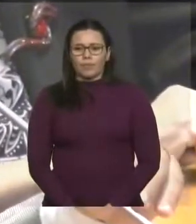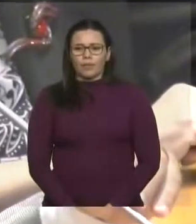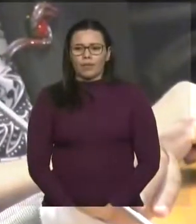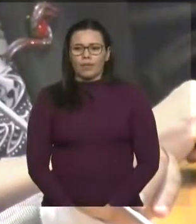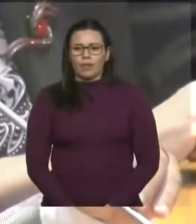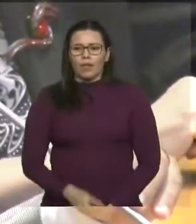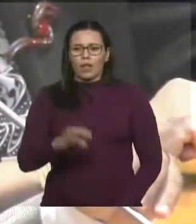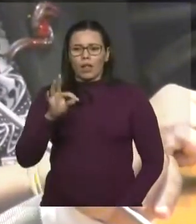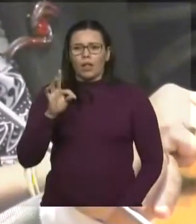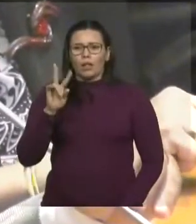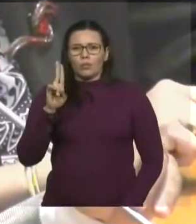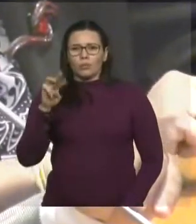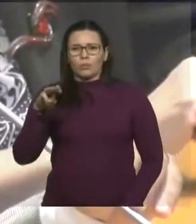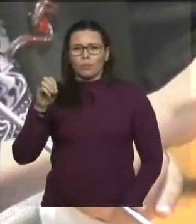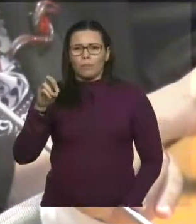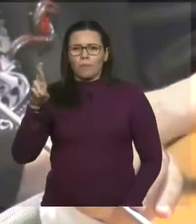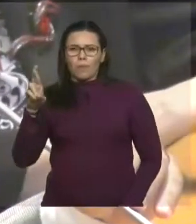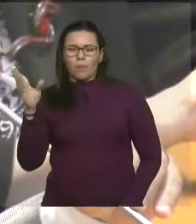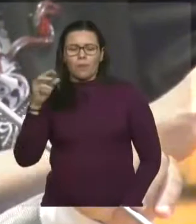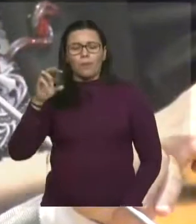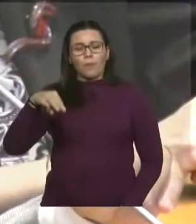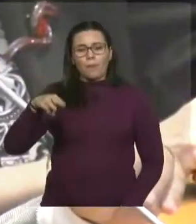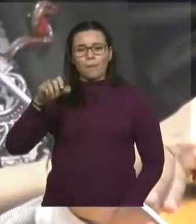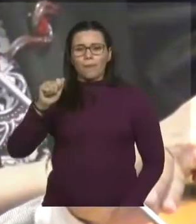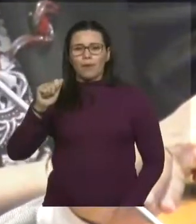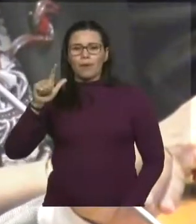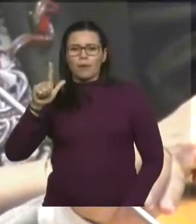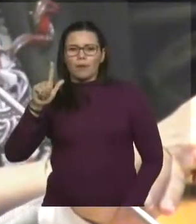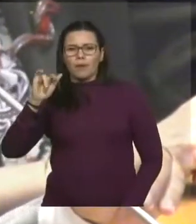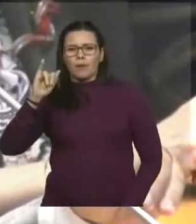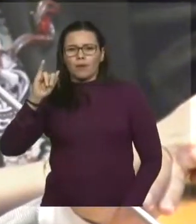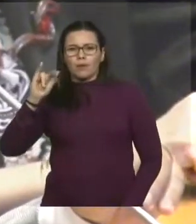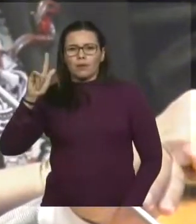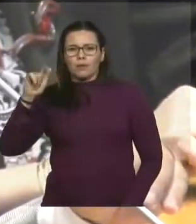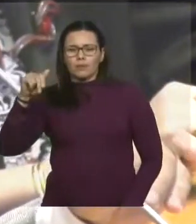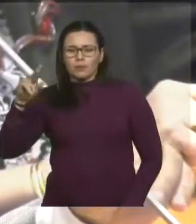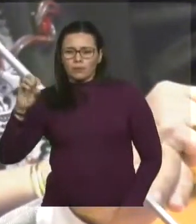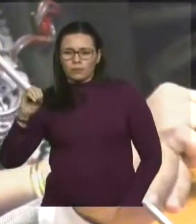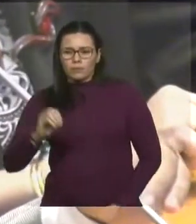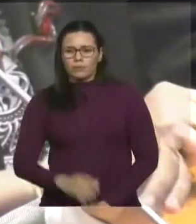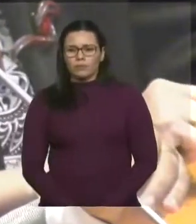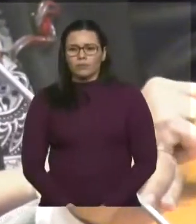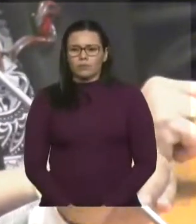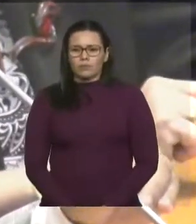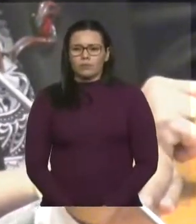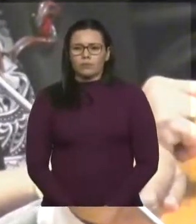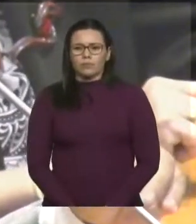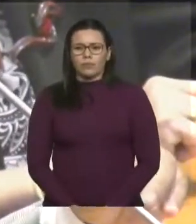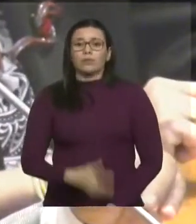e muito grave. Nós estamos aí com atendimento